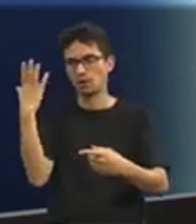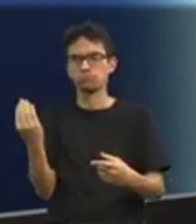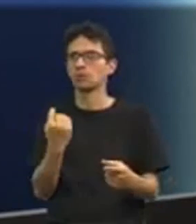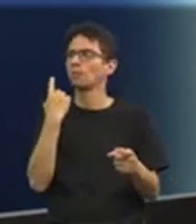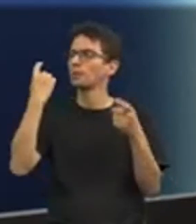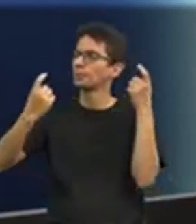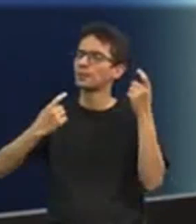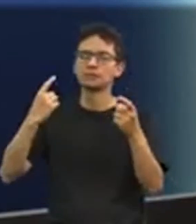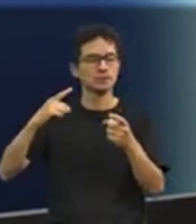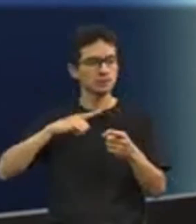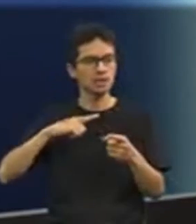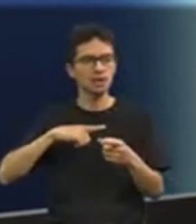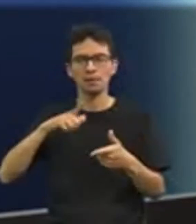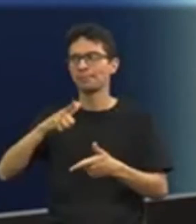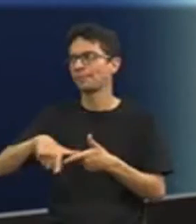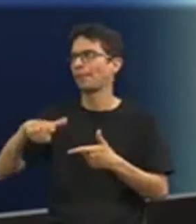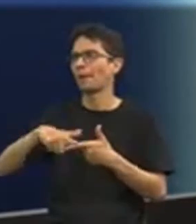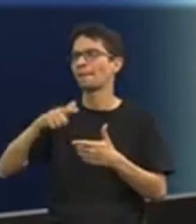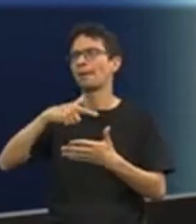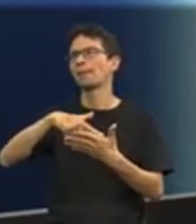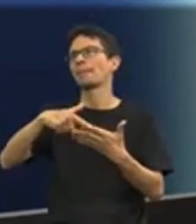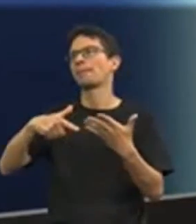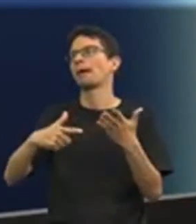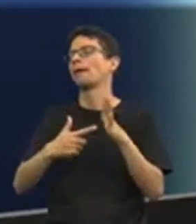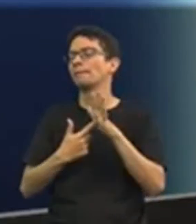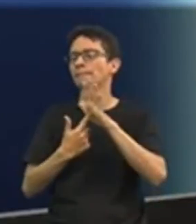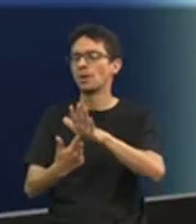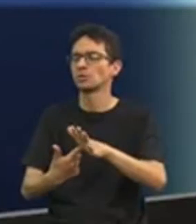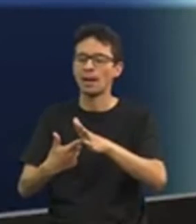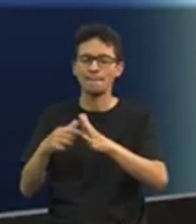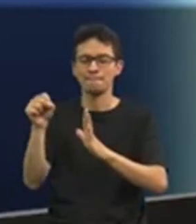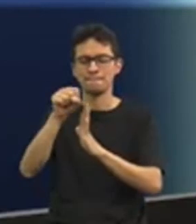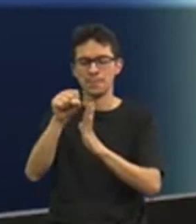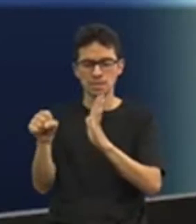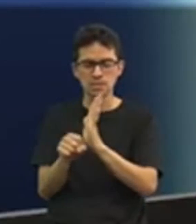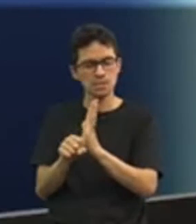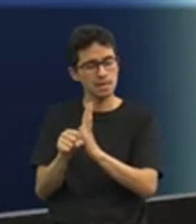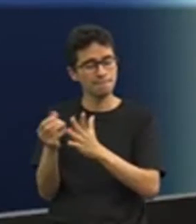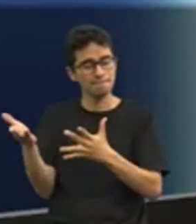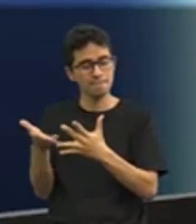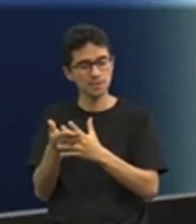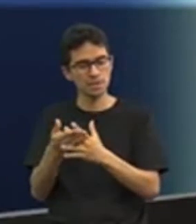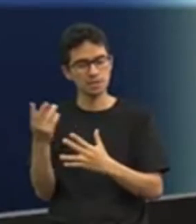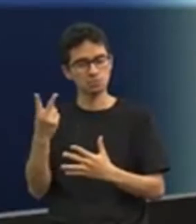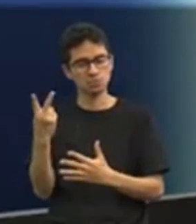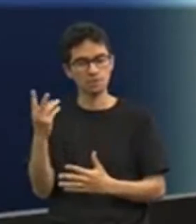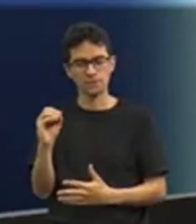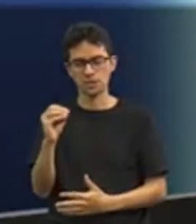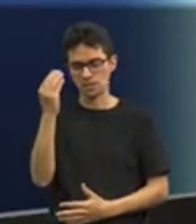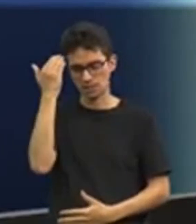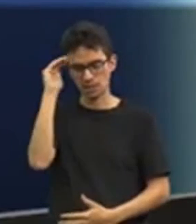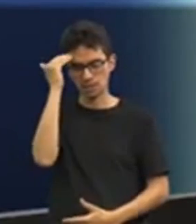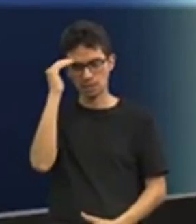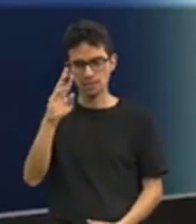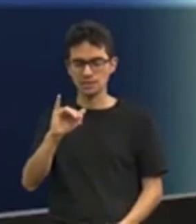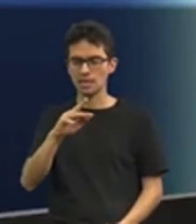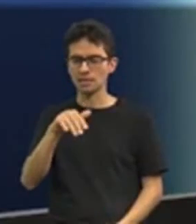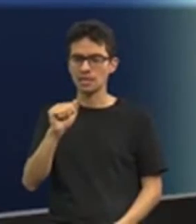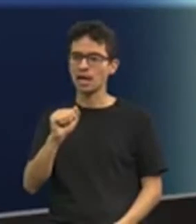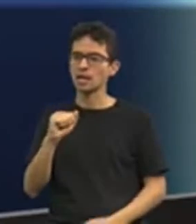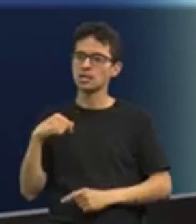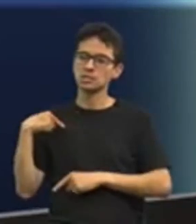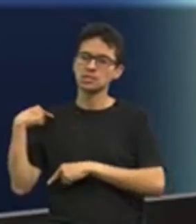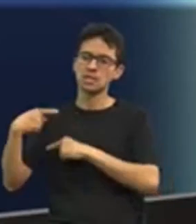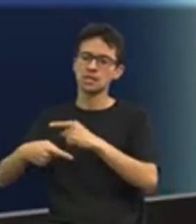preocupado em apresentar os problemas o Brasil na segunda metade do século 20 tá a Tarsila tá no modernismo